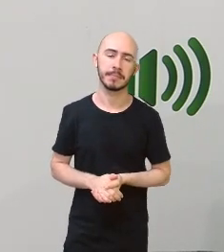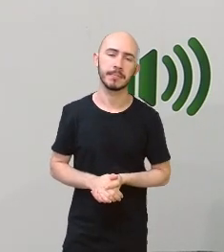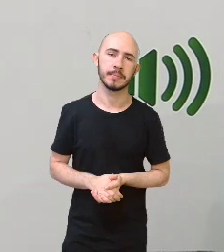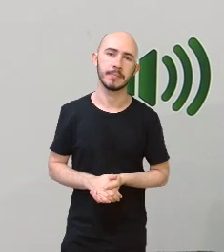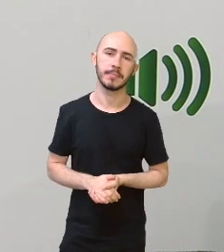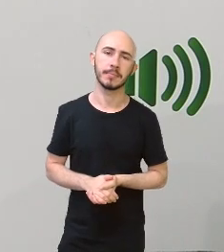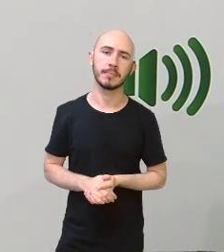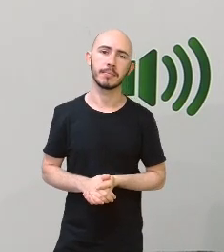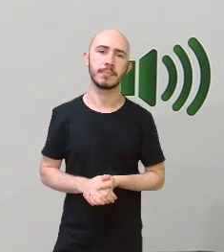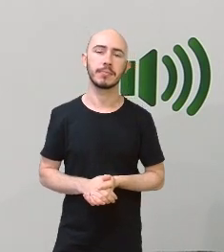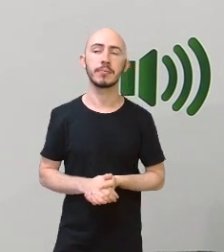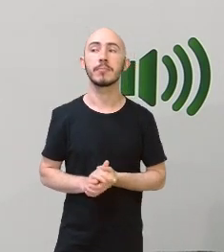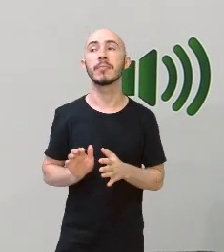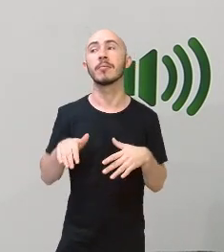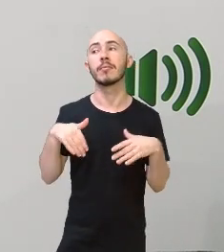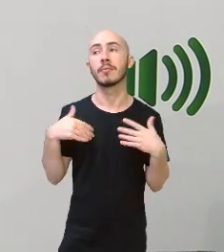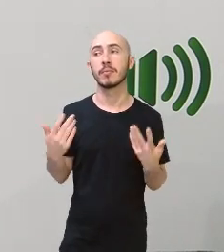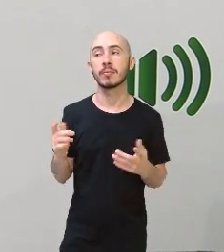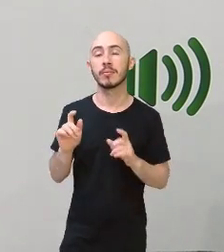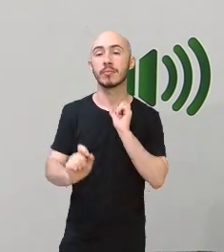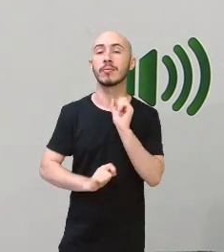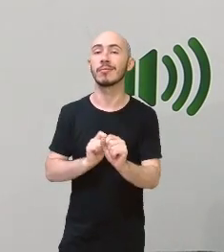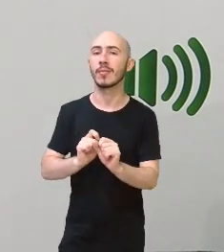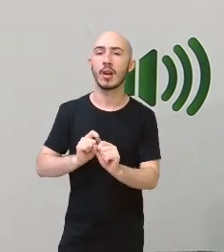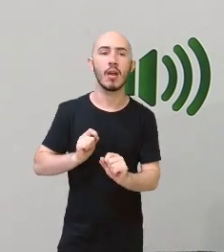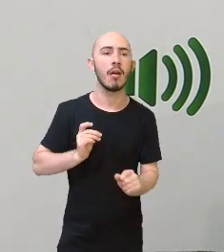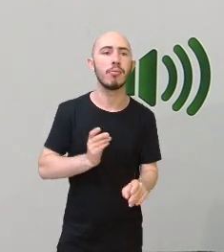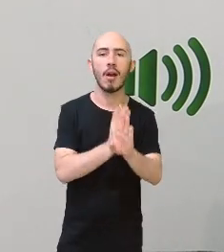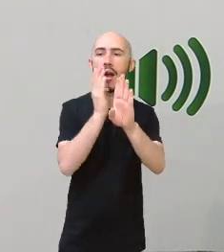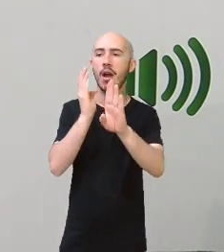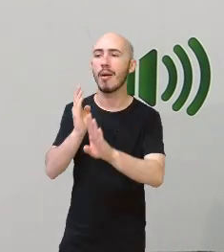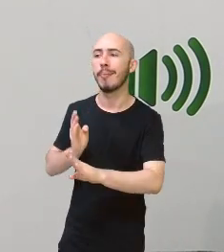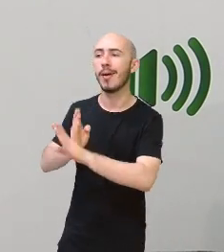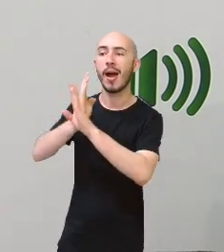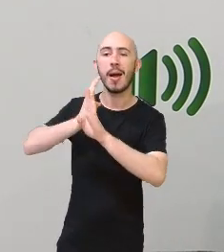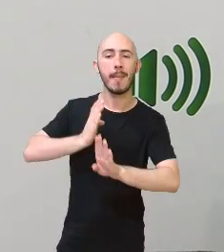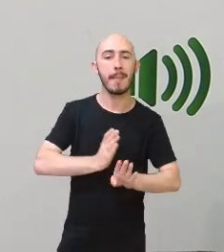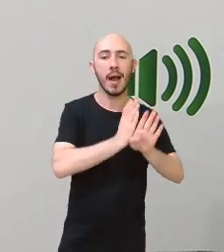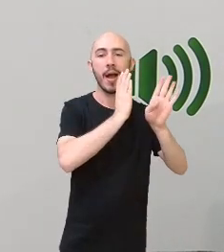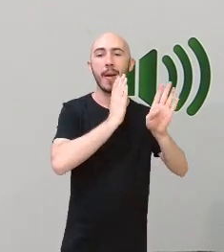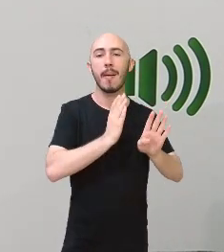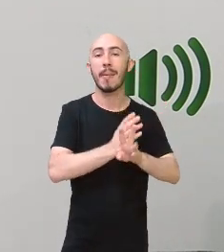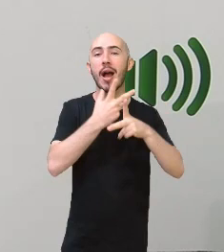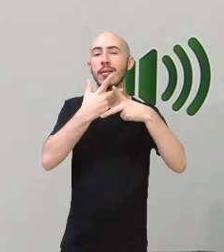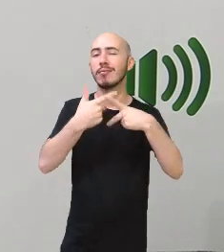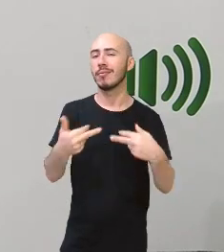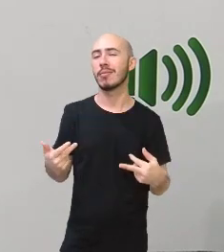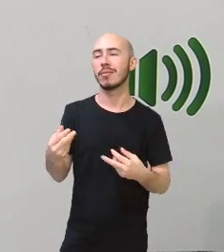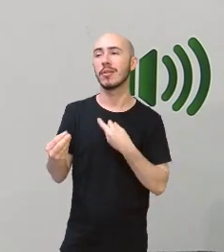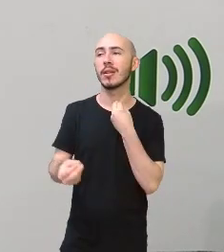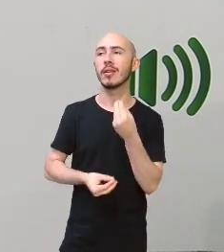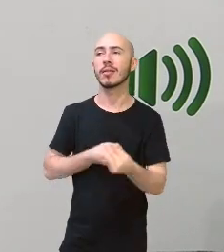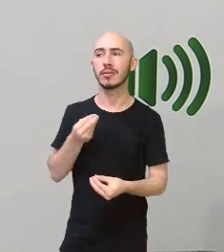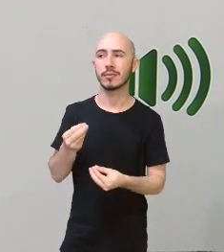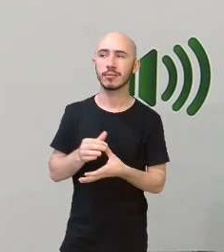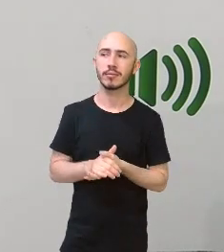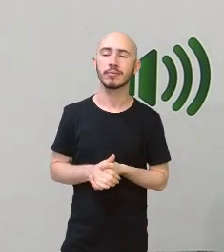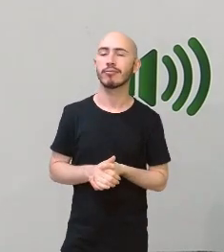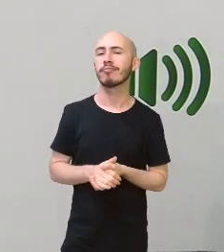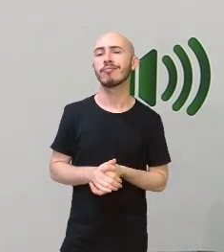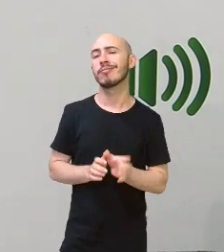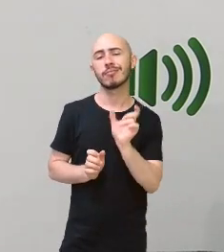Então, descobrindo cada vez mais. E quanto ao verbete de dicionário, o